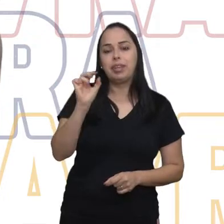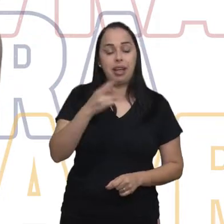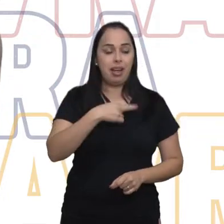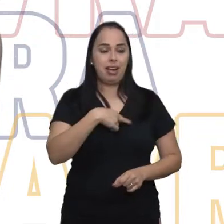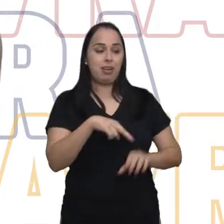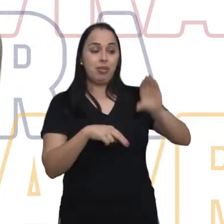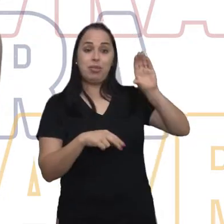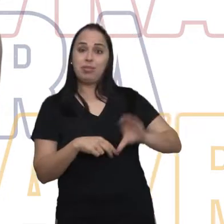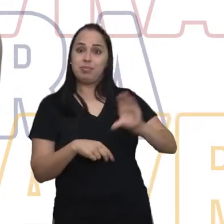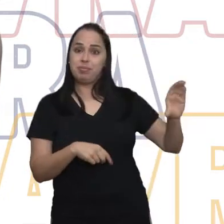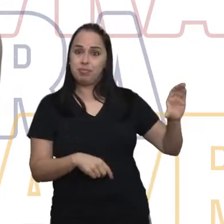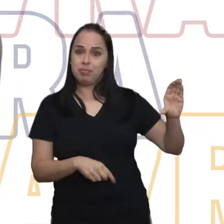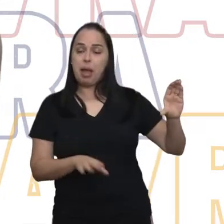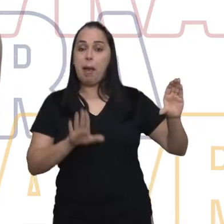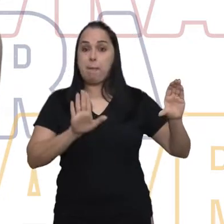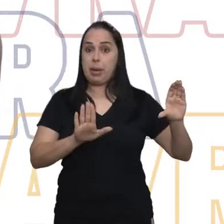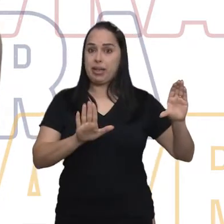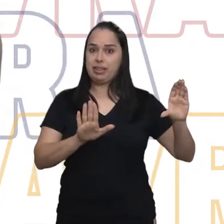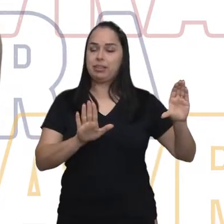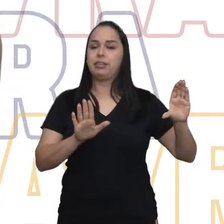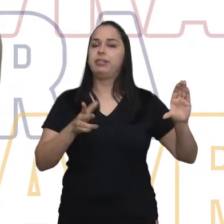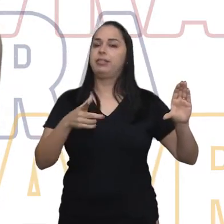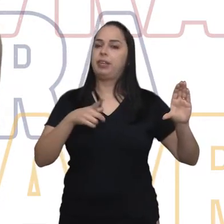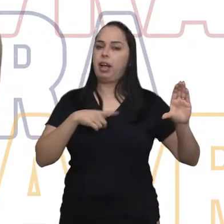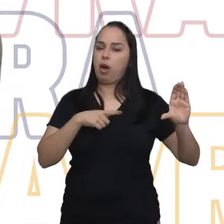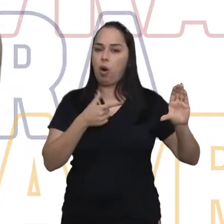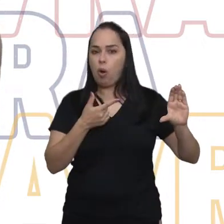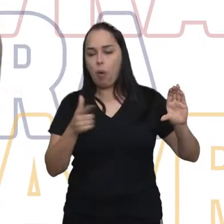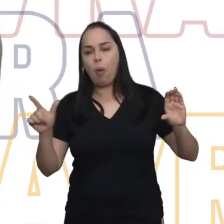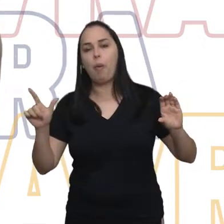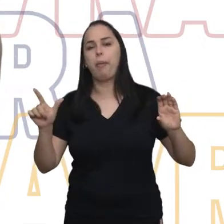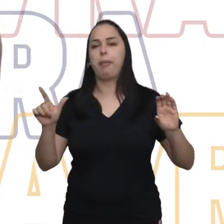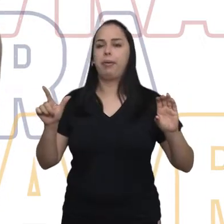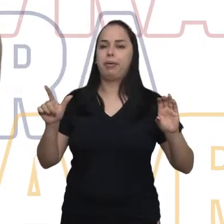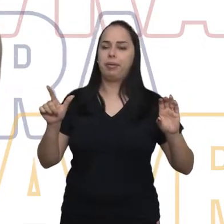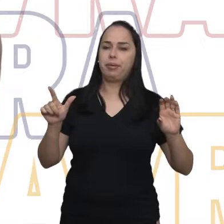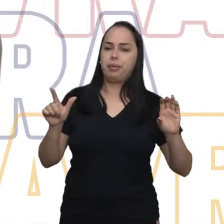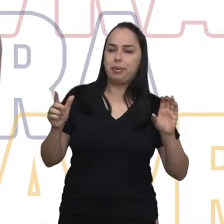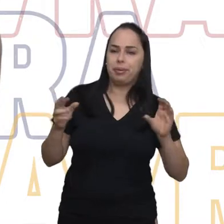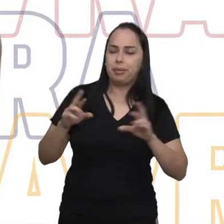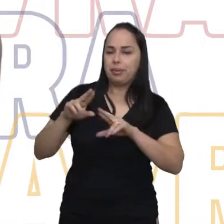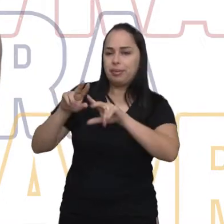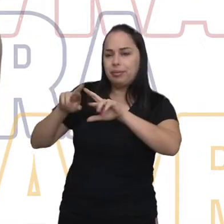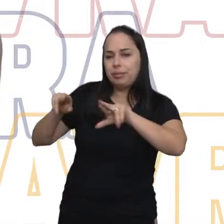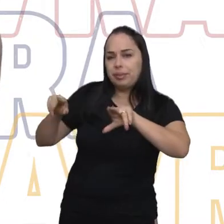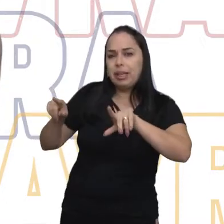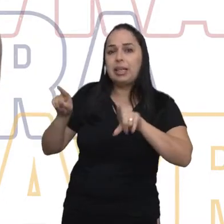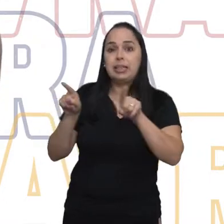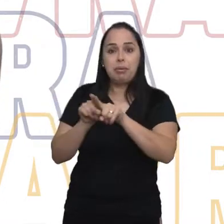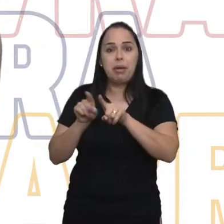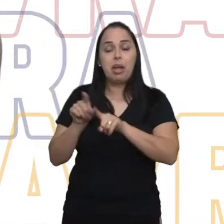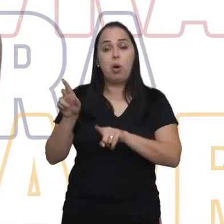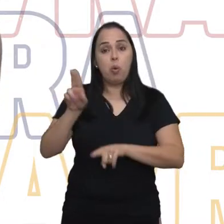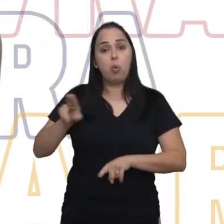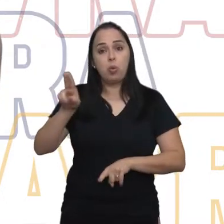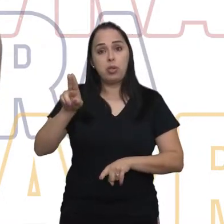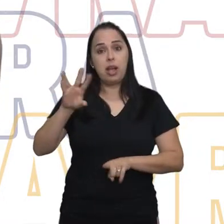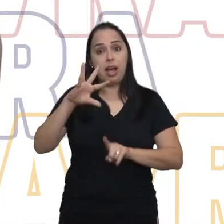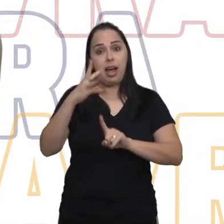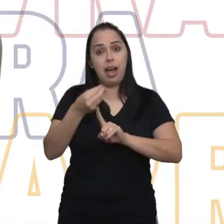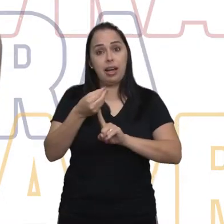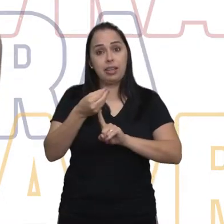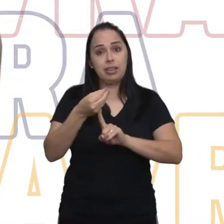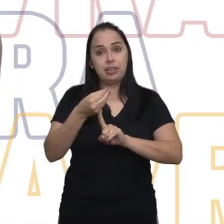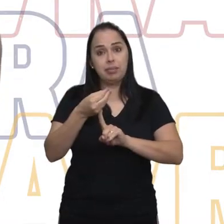à religião católica. Só que nós temos outros meios, que também usam a arte